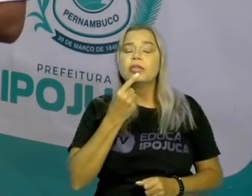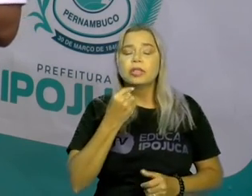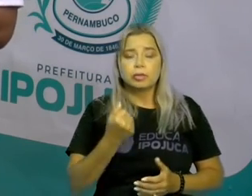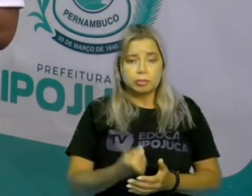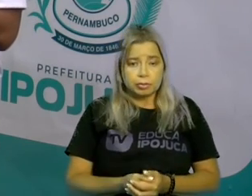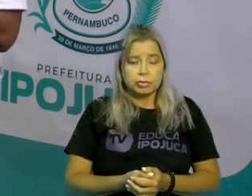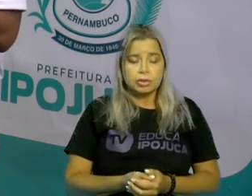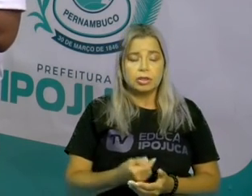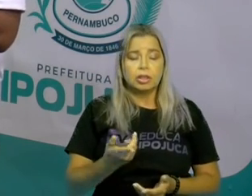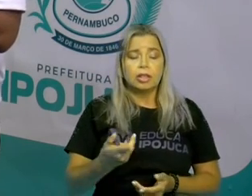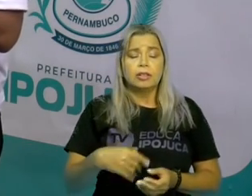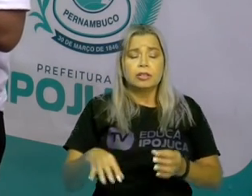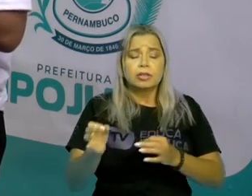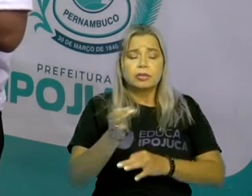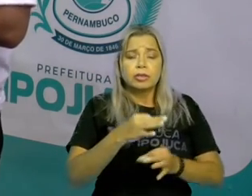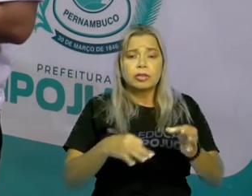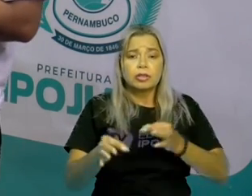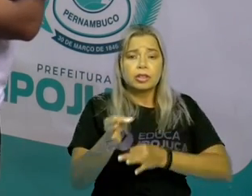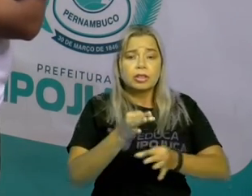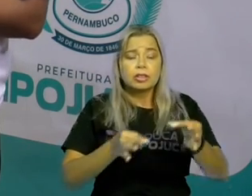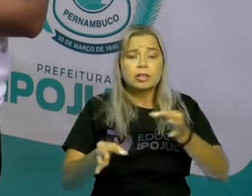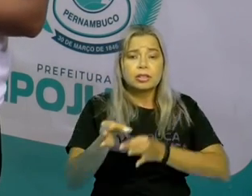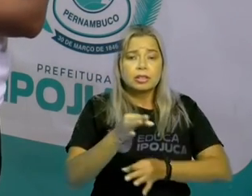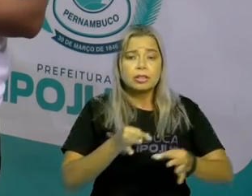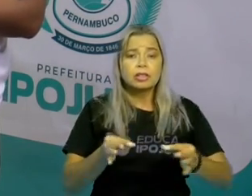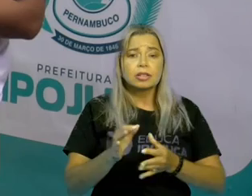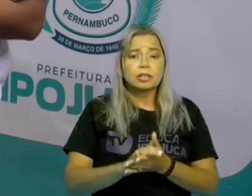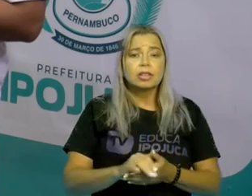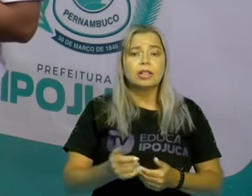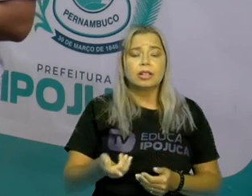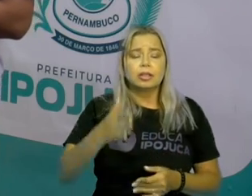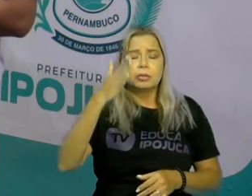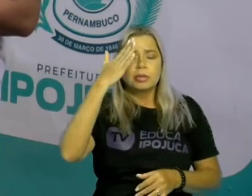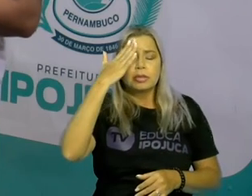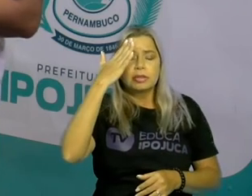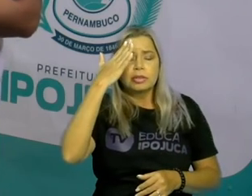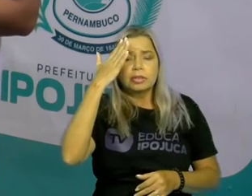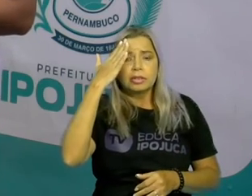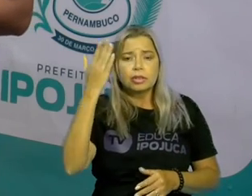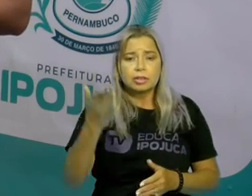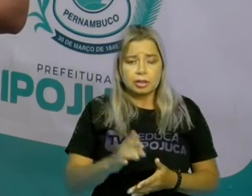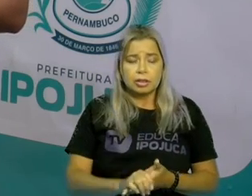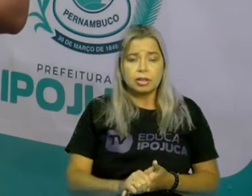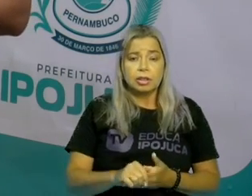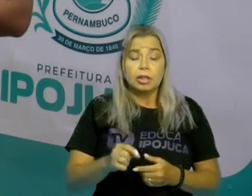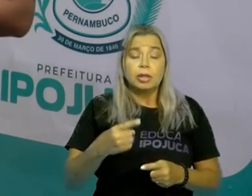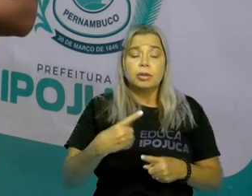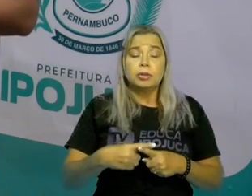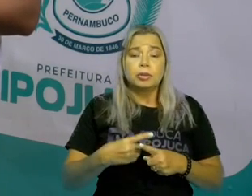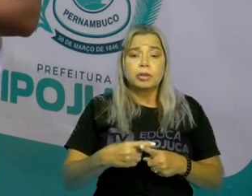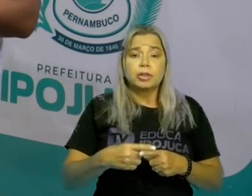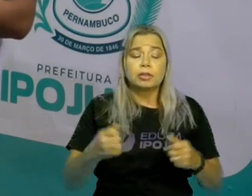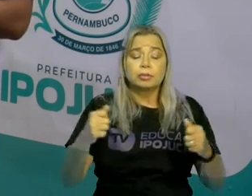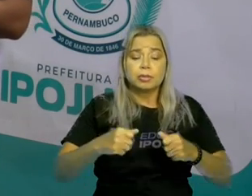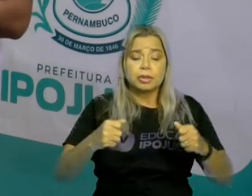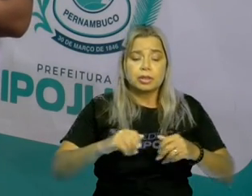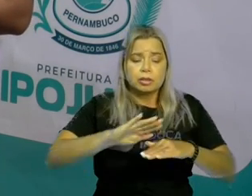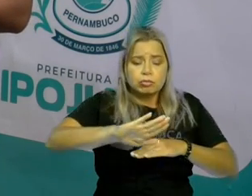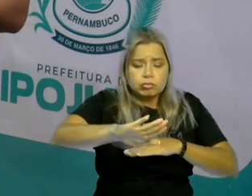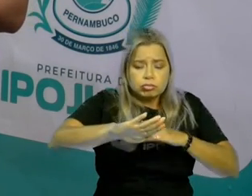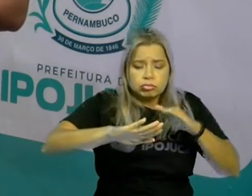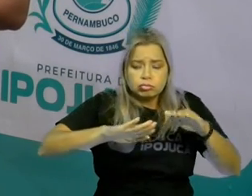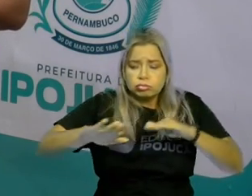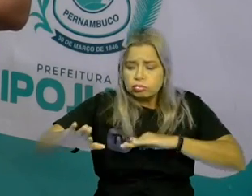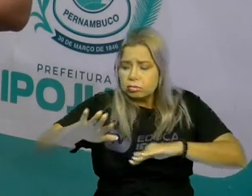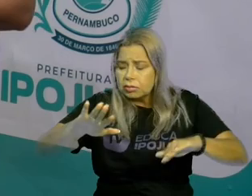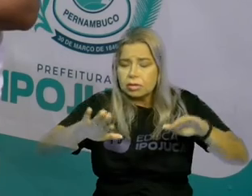numéricas. Para que você tenha essa organização e o entendimento. Porque nesse processo de decomposição e organização dos números,